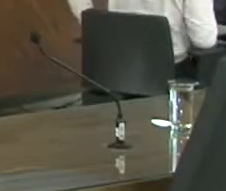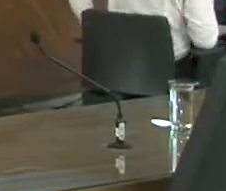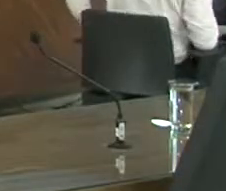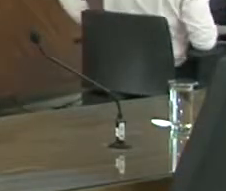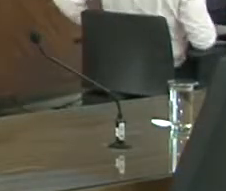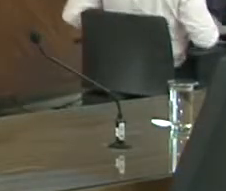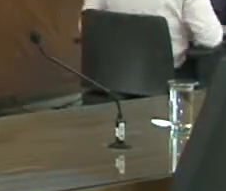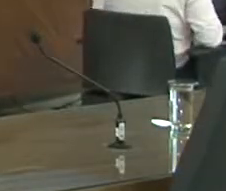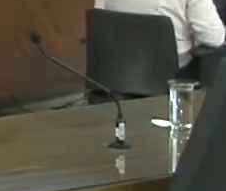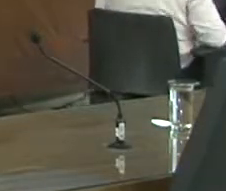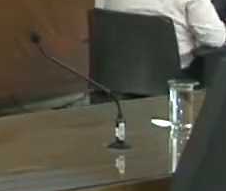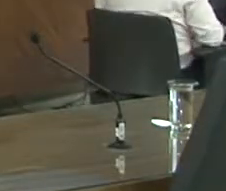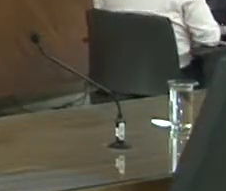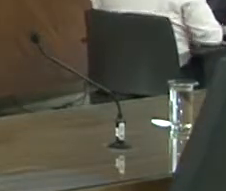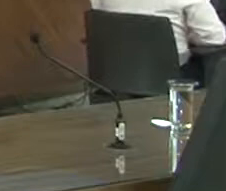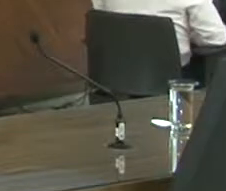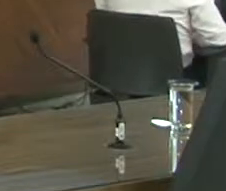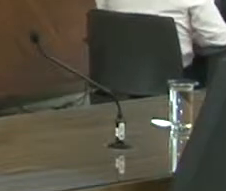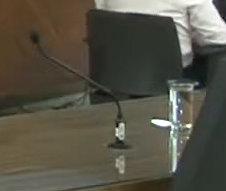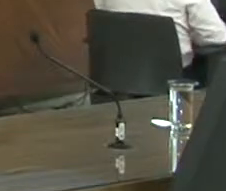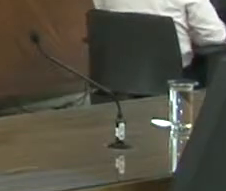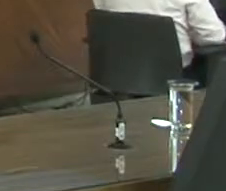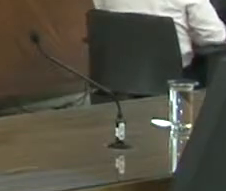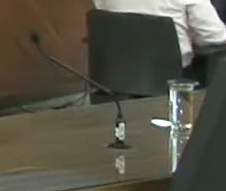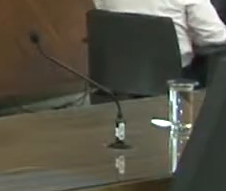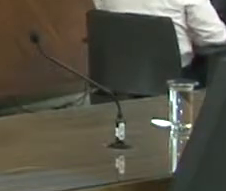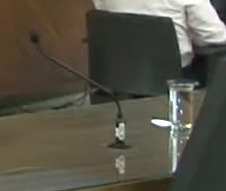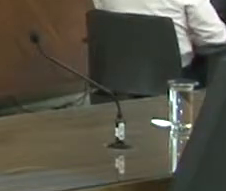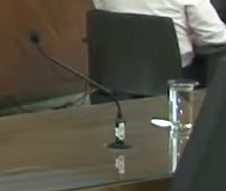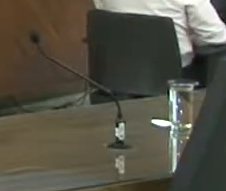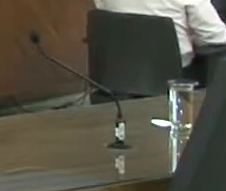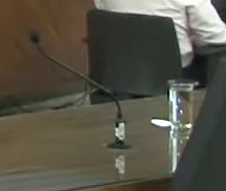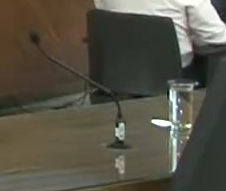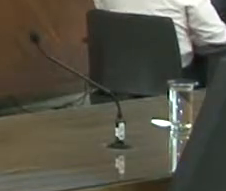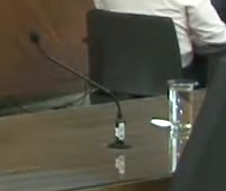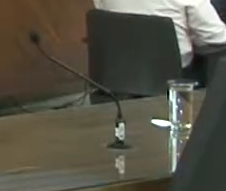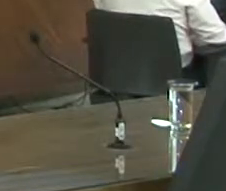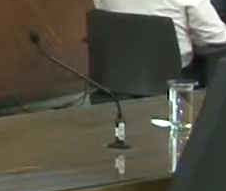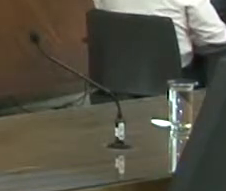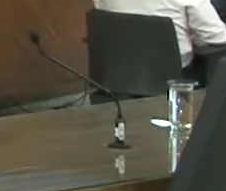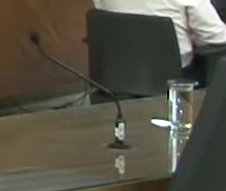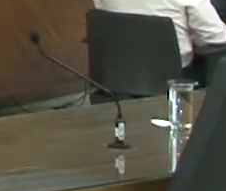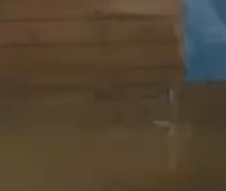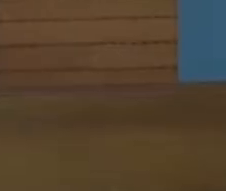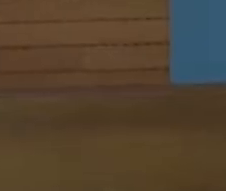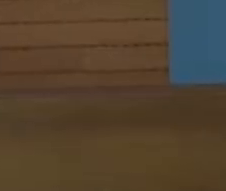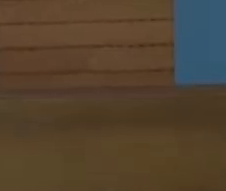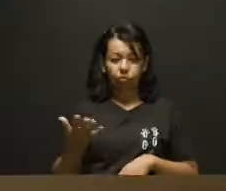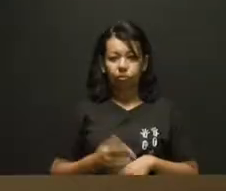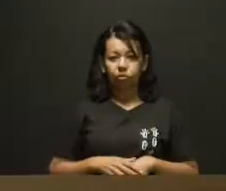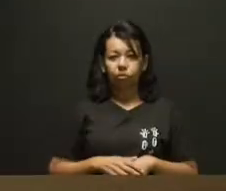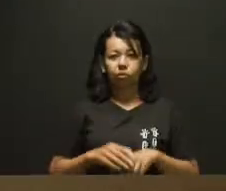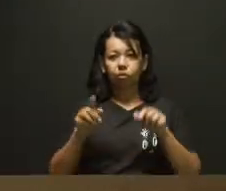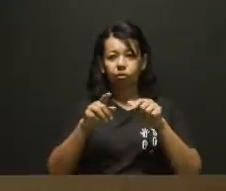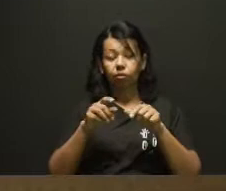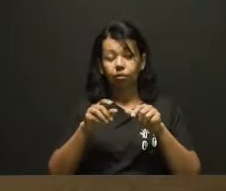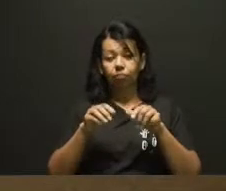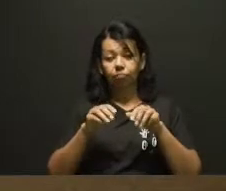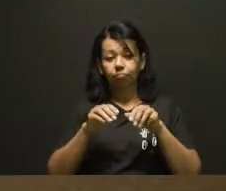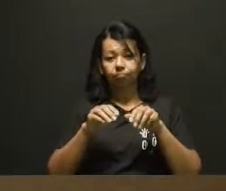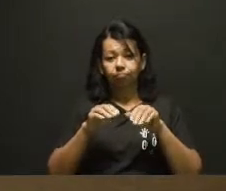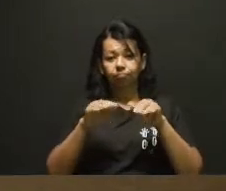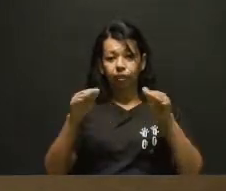boa noite a todos boa noite a todos que compõem a mesa aos vereadores presentes ao